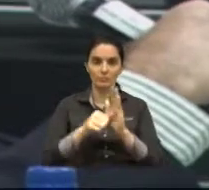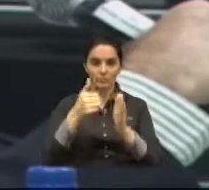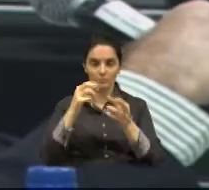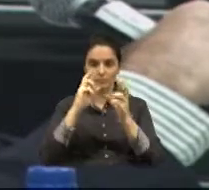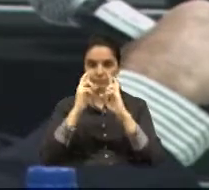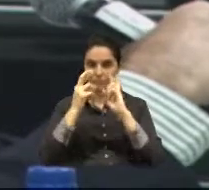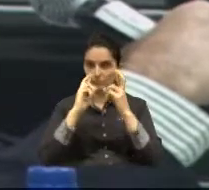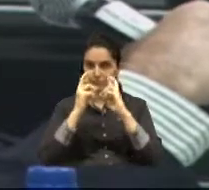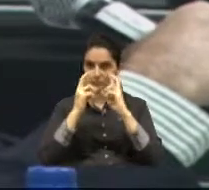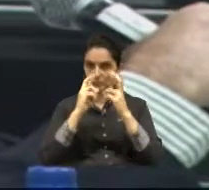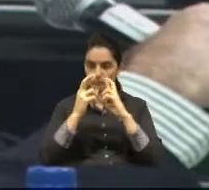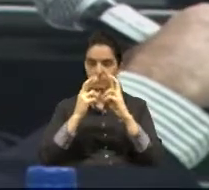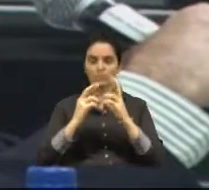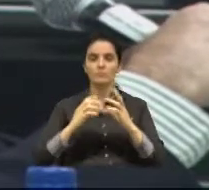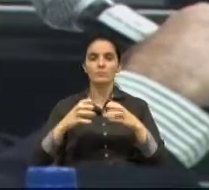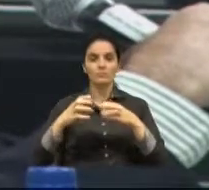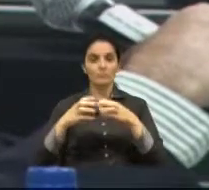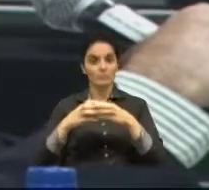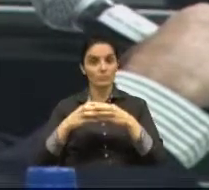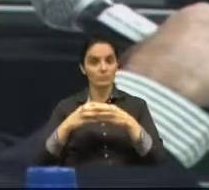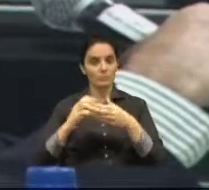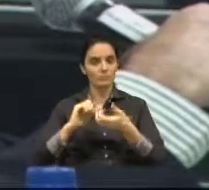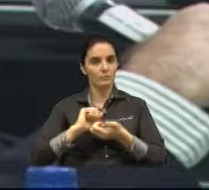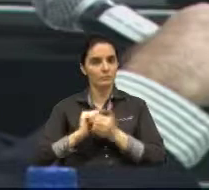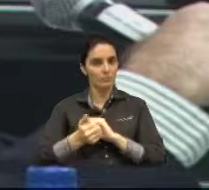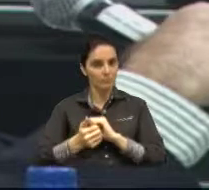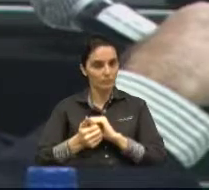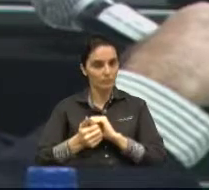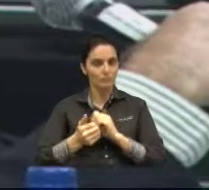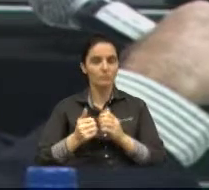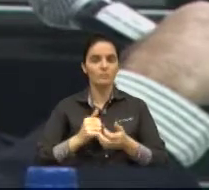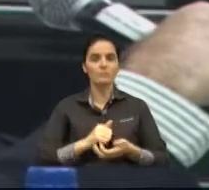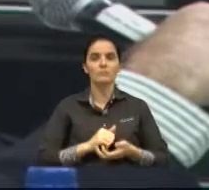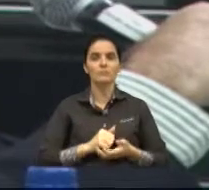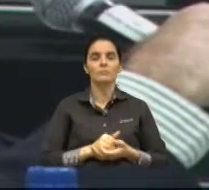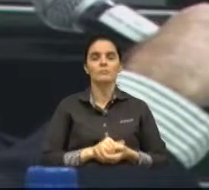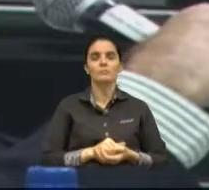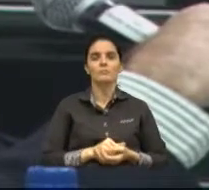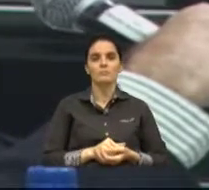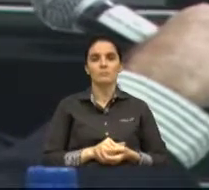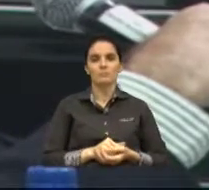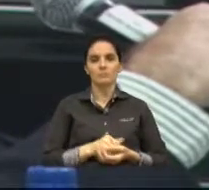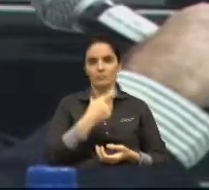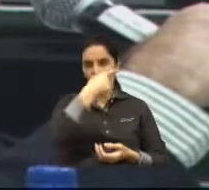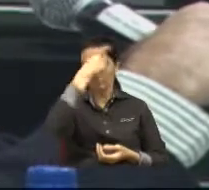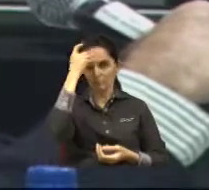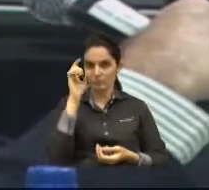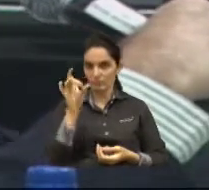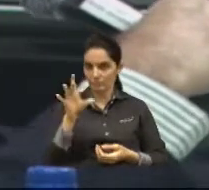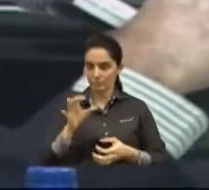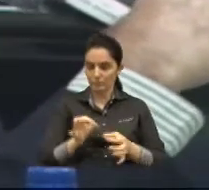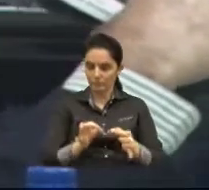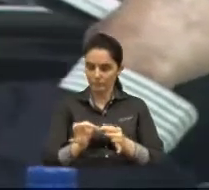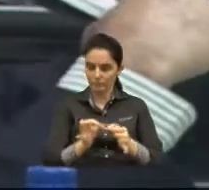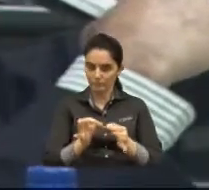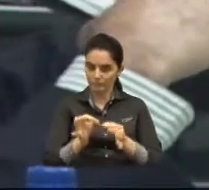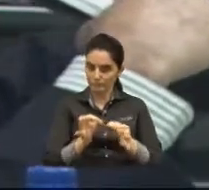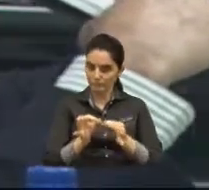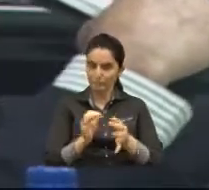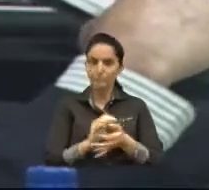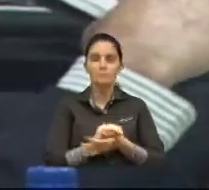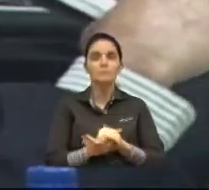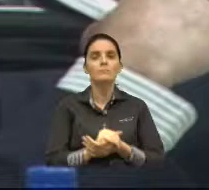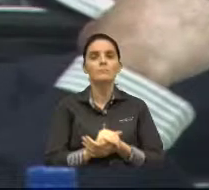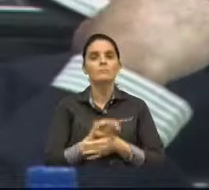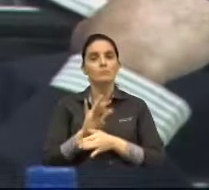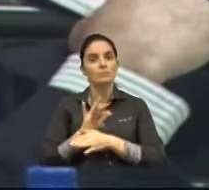Frente Parlamentar do Esporte, onde nós estamos fazendo vários projetos para que possamos incentivar,